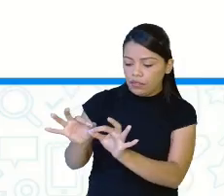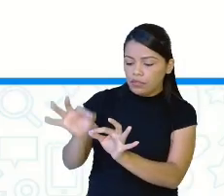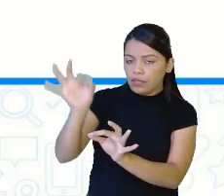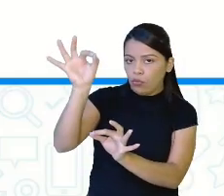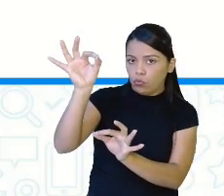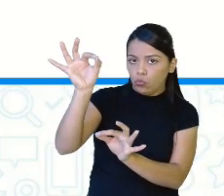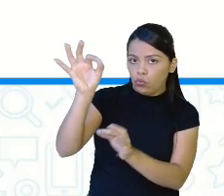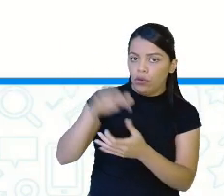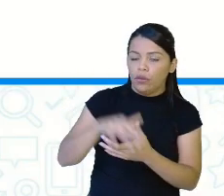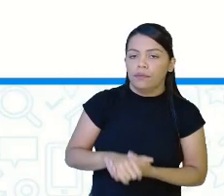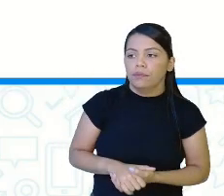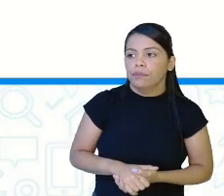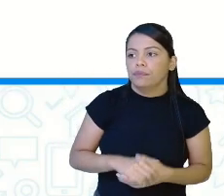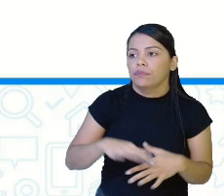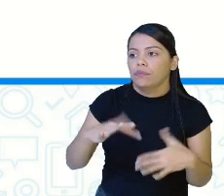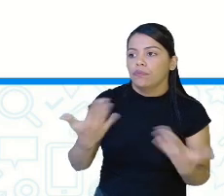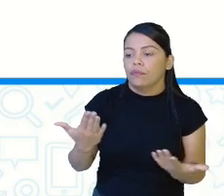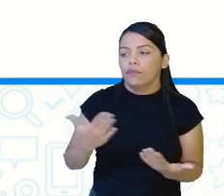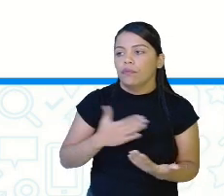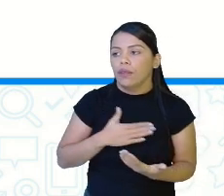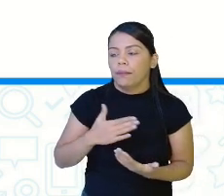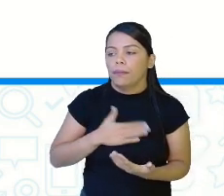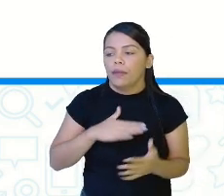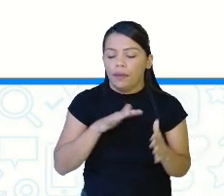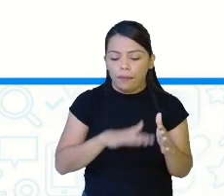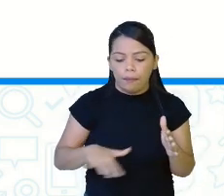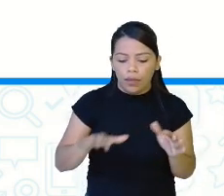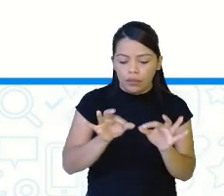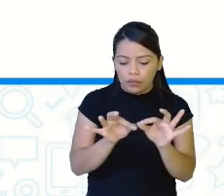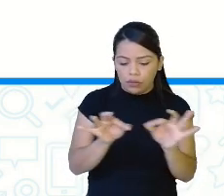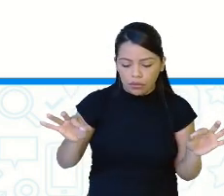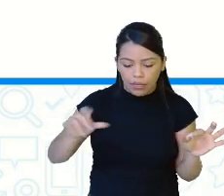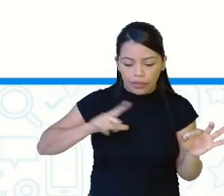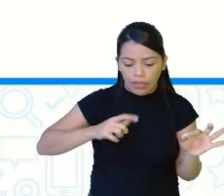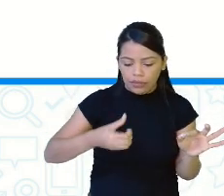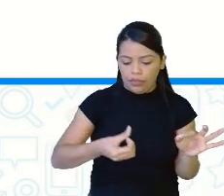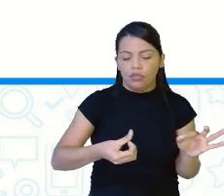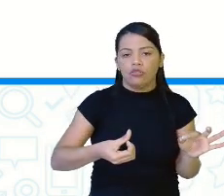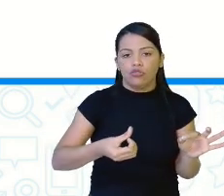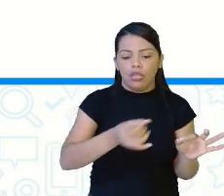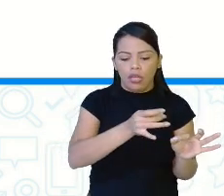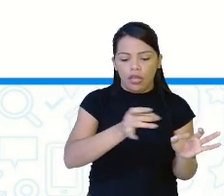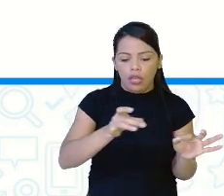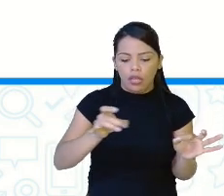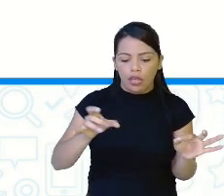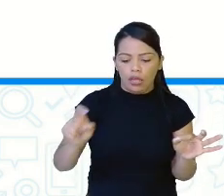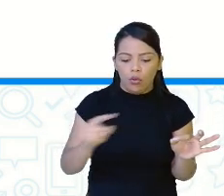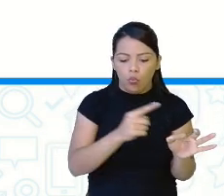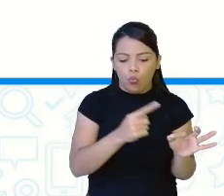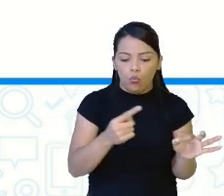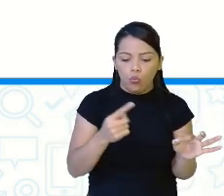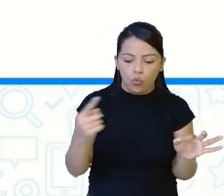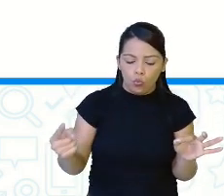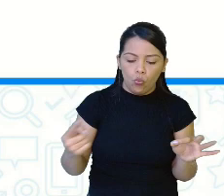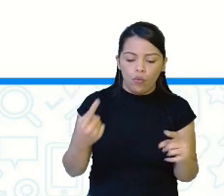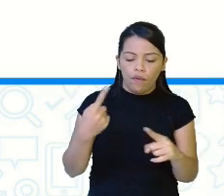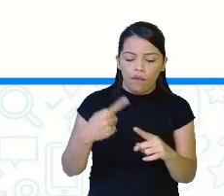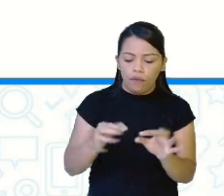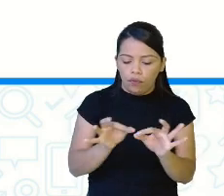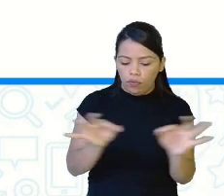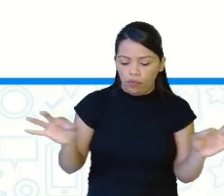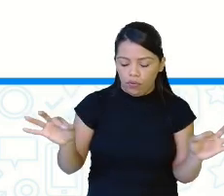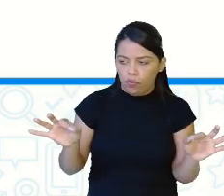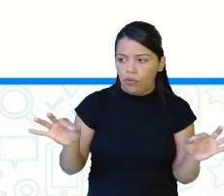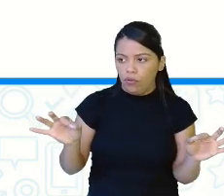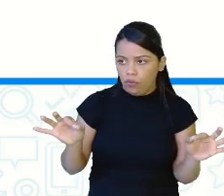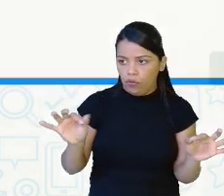A minha base tem 6, onde cada quadradinho desse vale 1. Vezes 3 da altura,